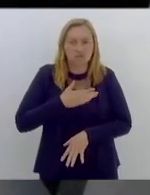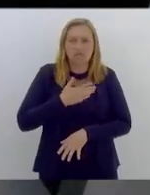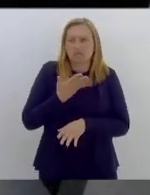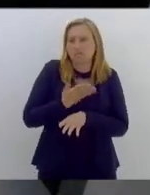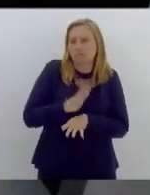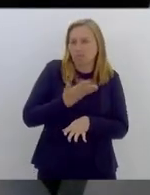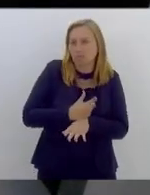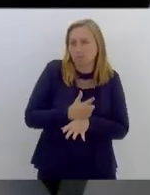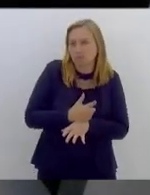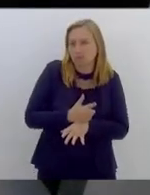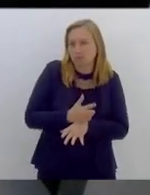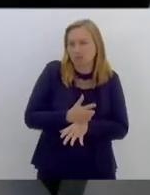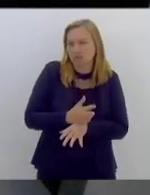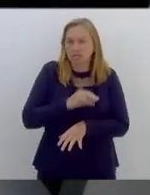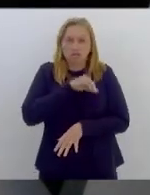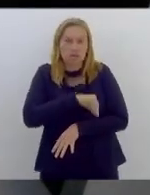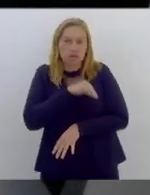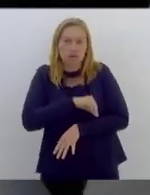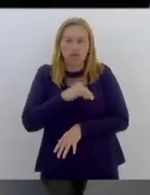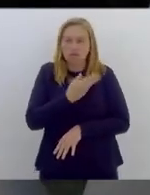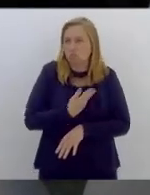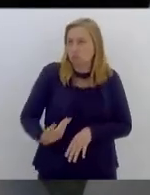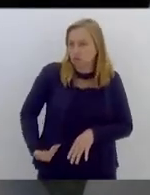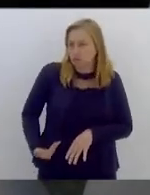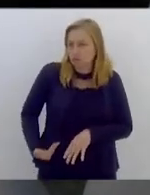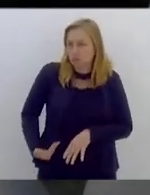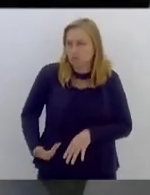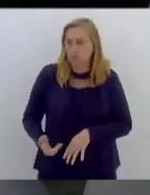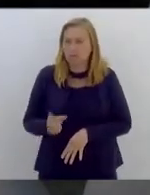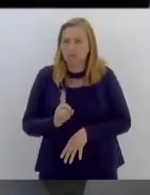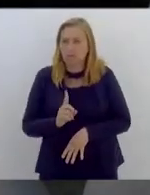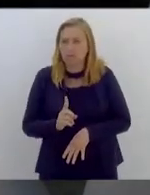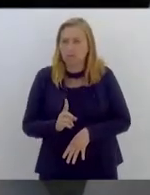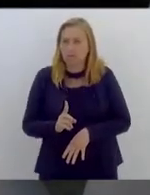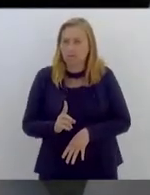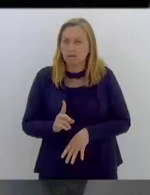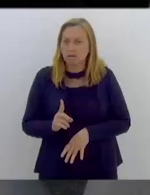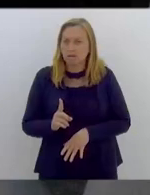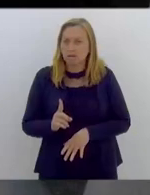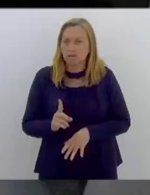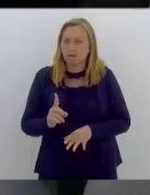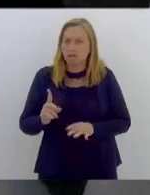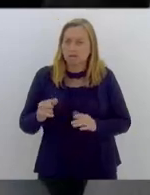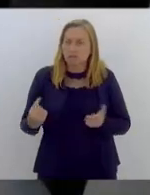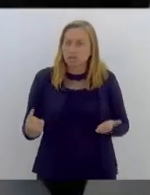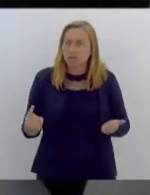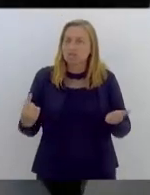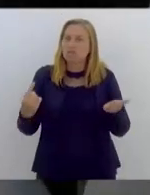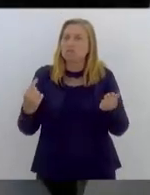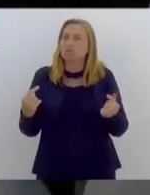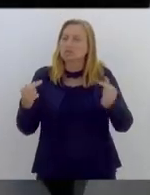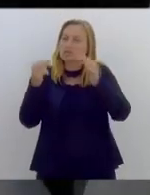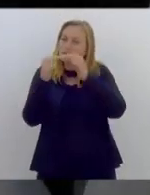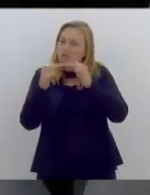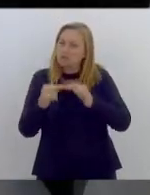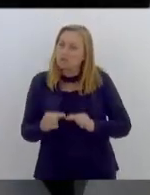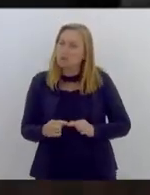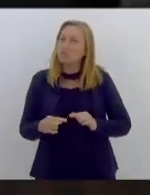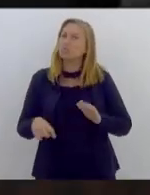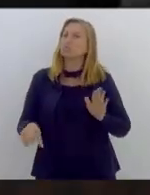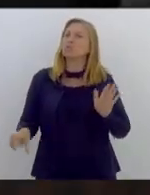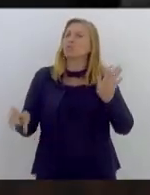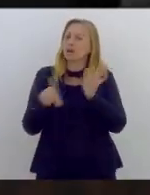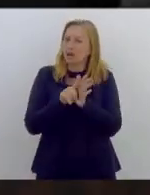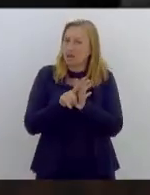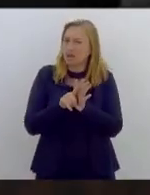praticar majoração do salário do governador que não seja na forma e no percentual idênticos